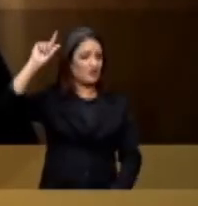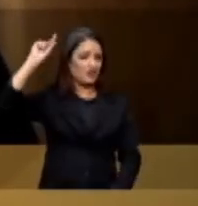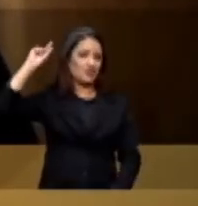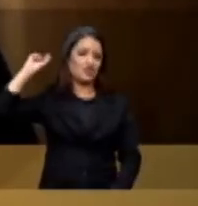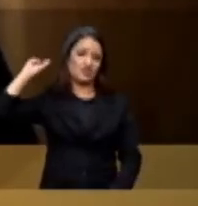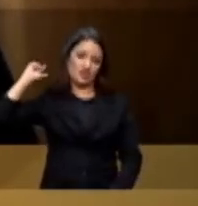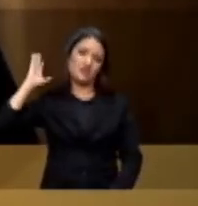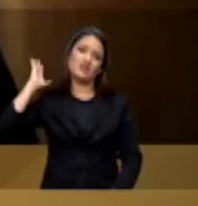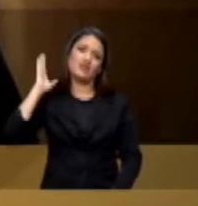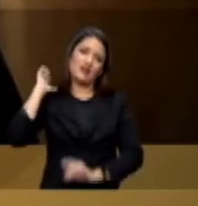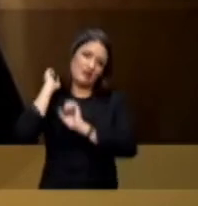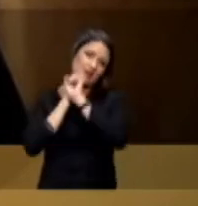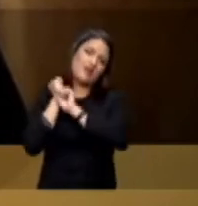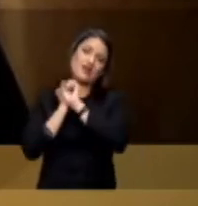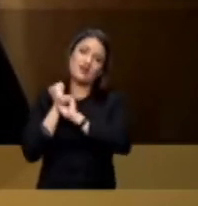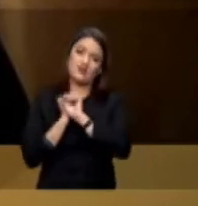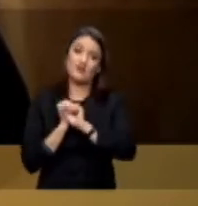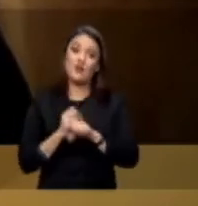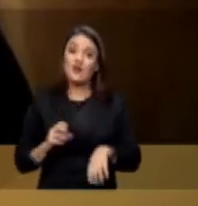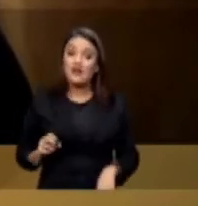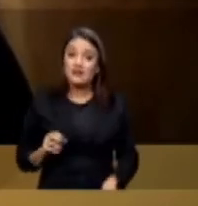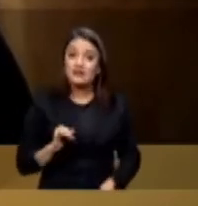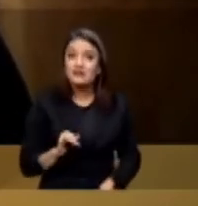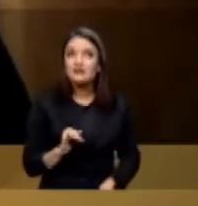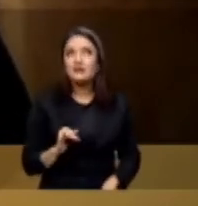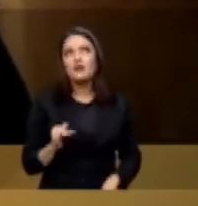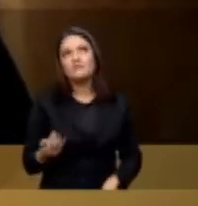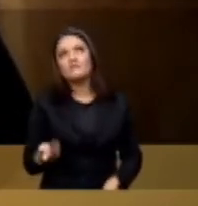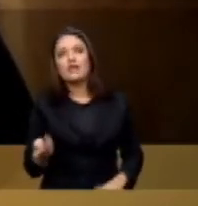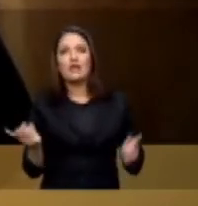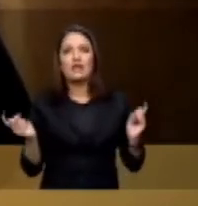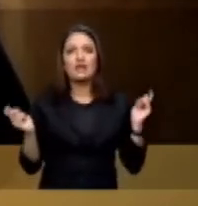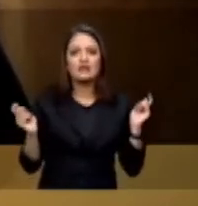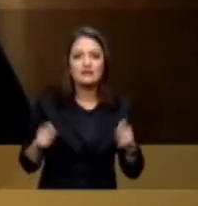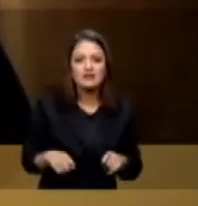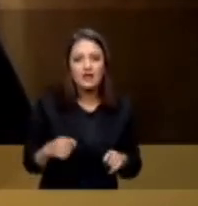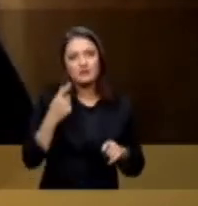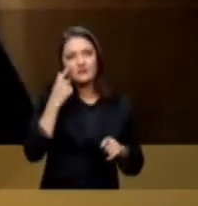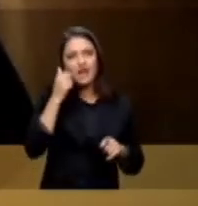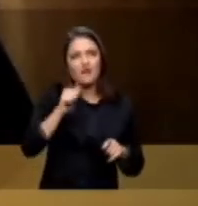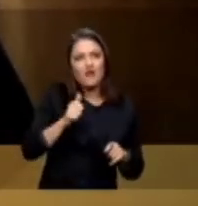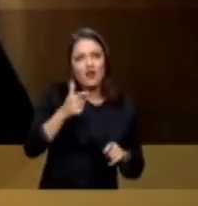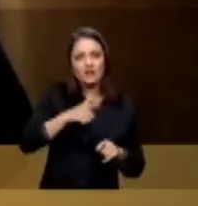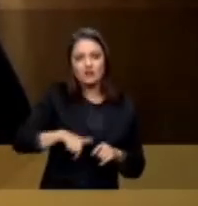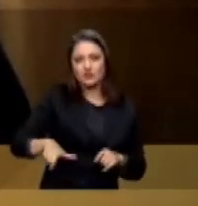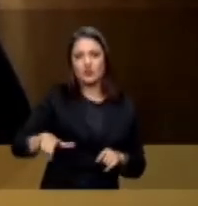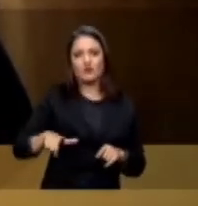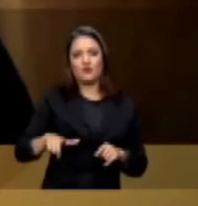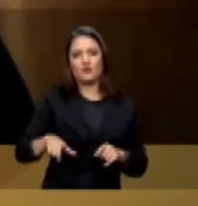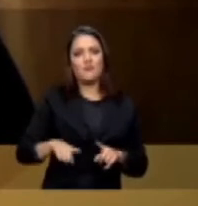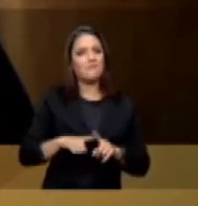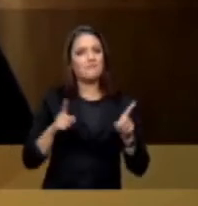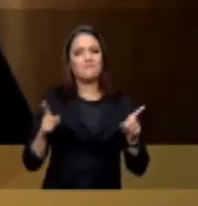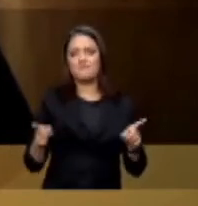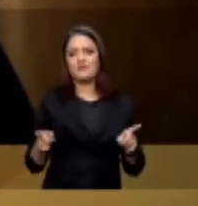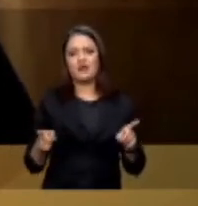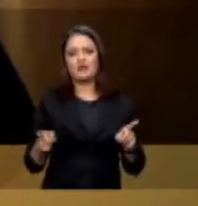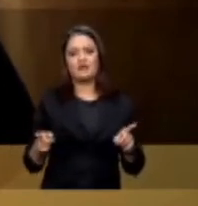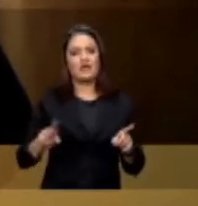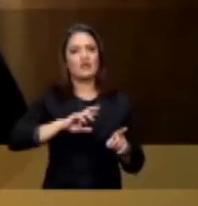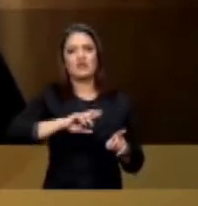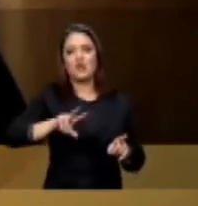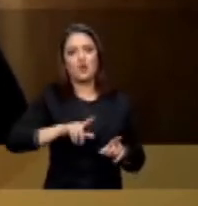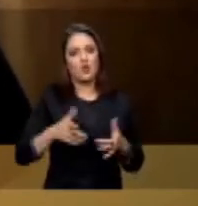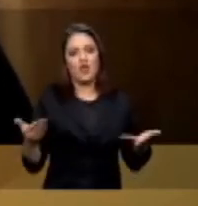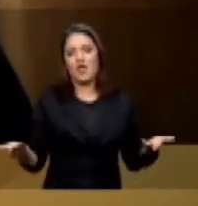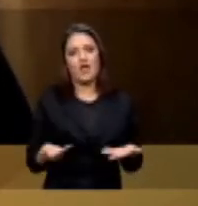consolidada. Se houvesse a possibilidade de revermos isso, não deveria ser a esta